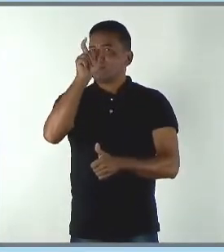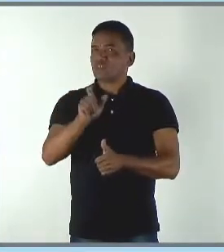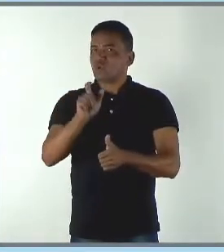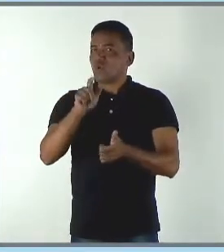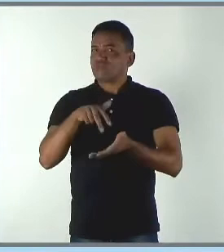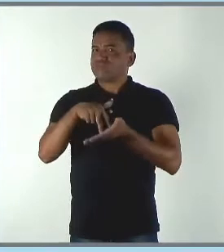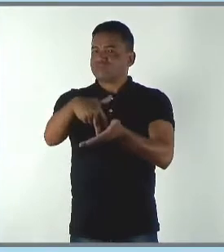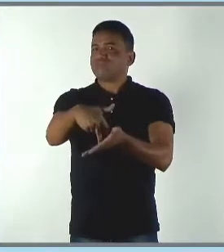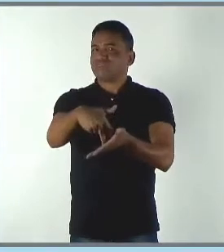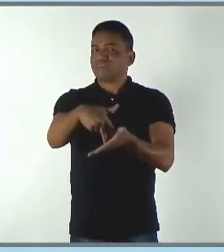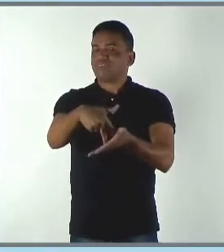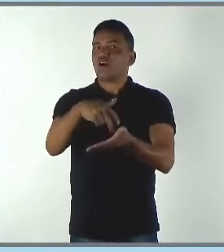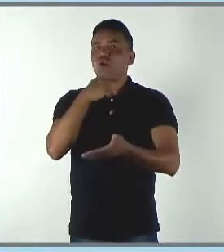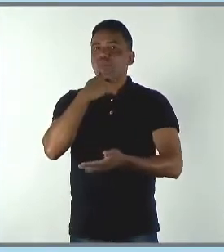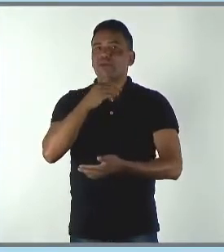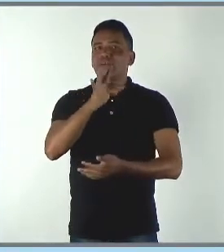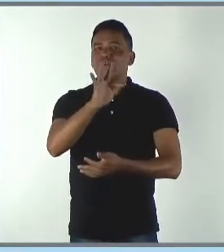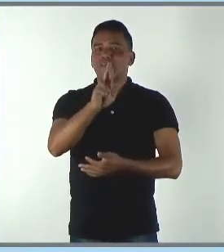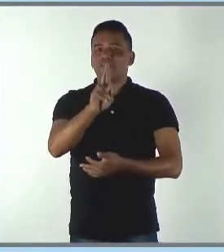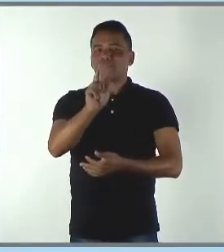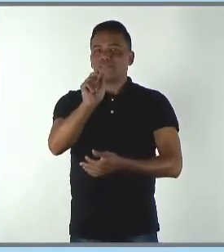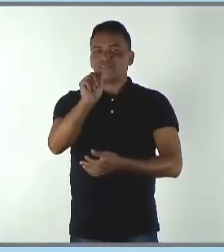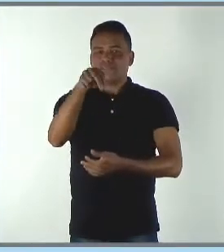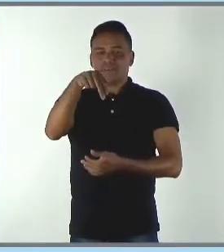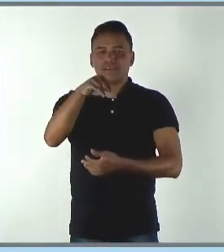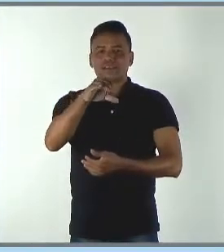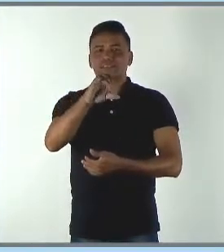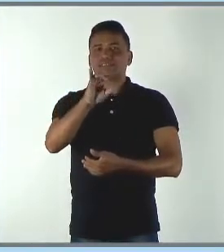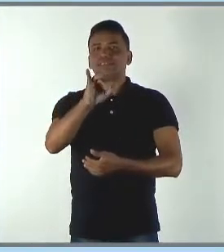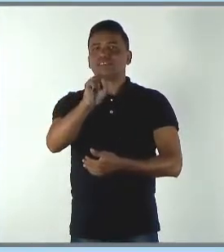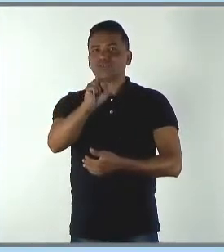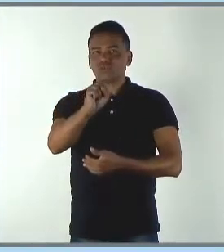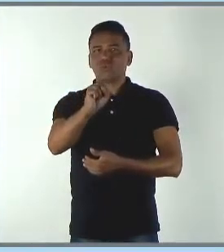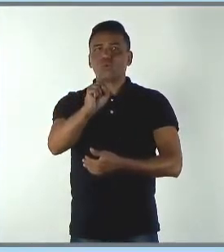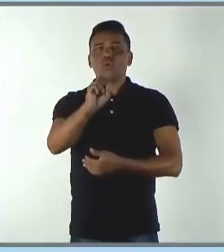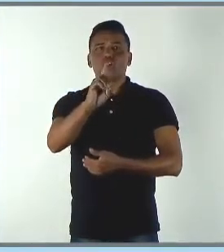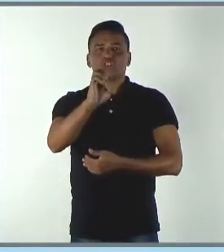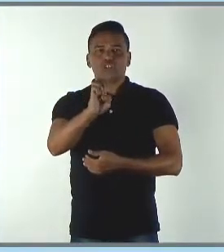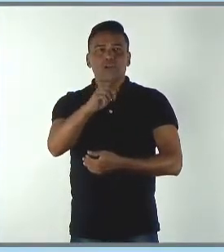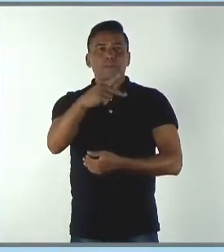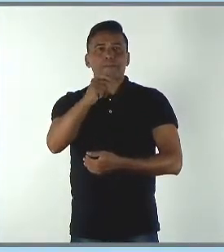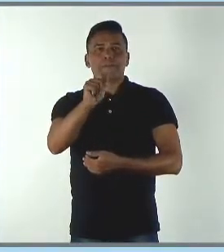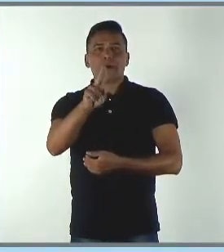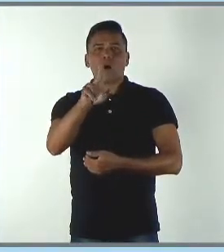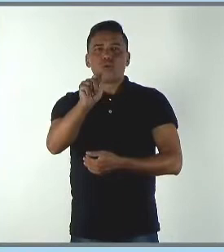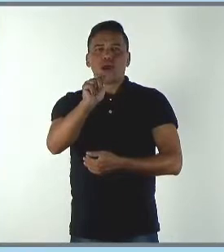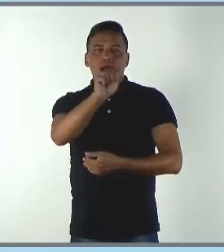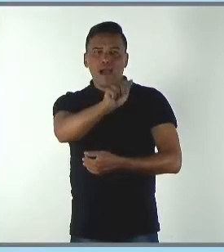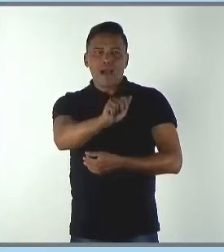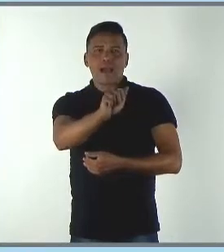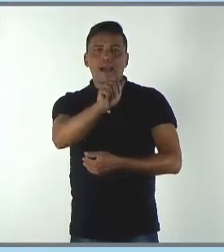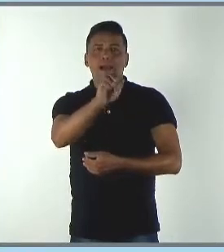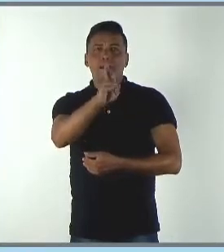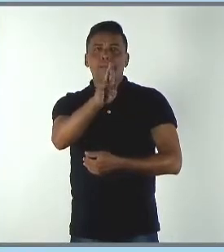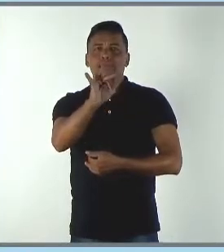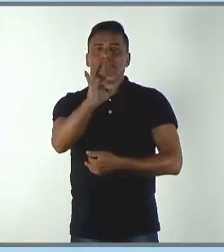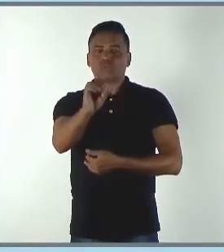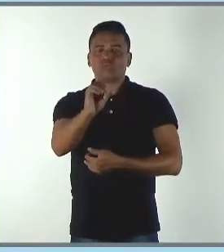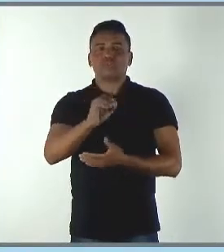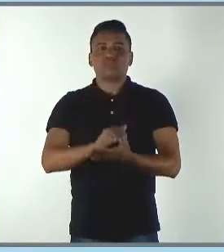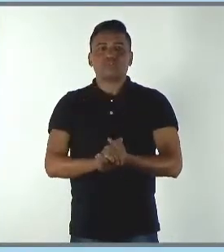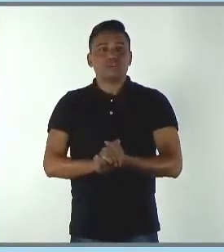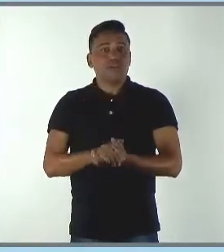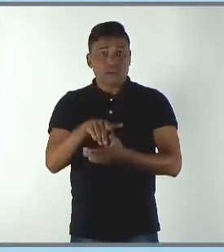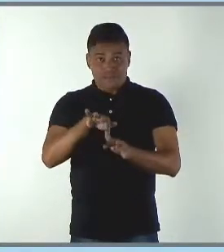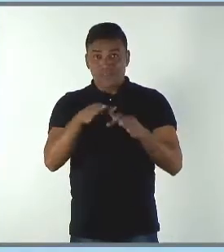é o Francisco de Paula Brito. Um homem negro que tem uma trajetória extraordinária, vem, obviamente, de família